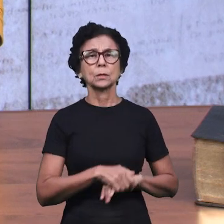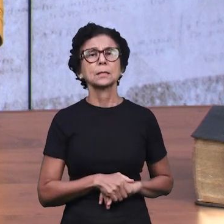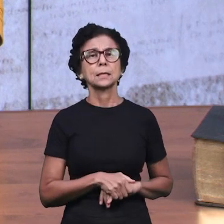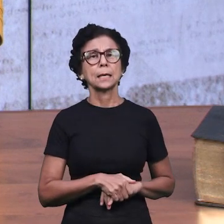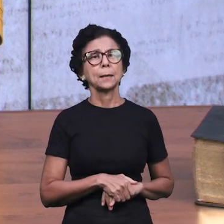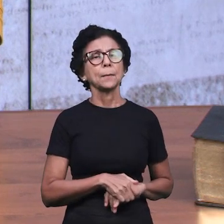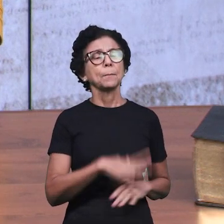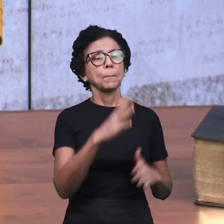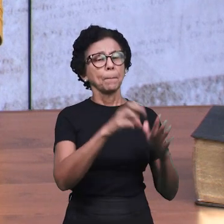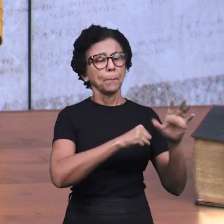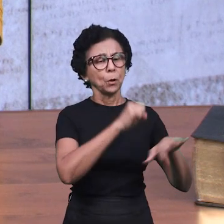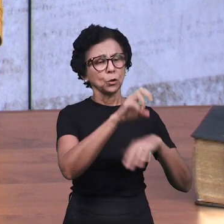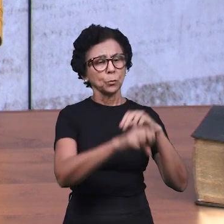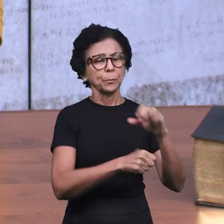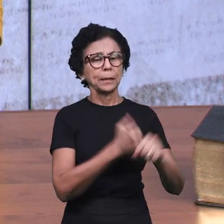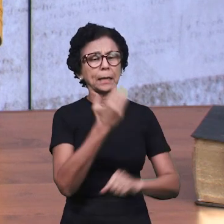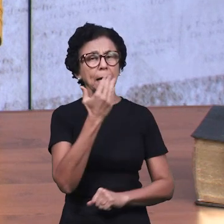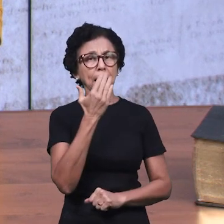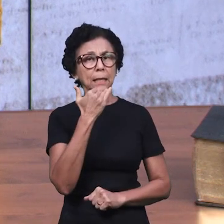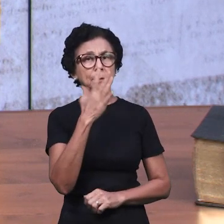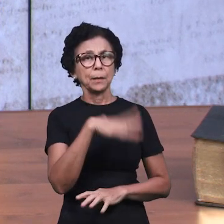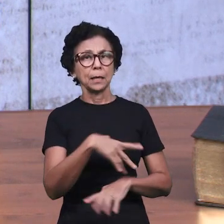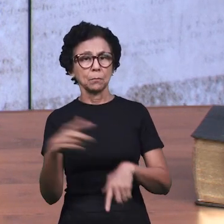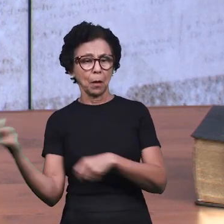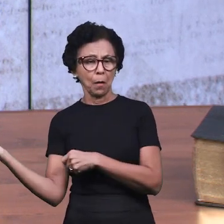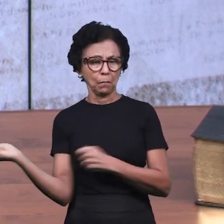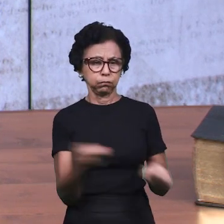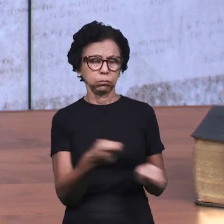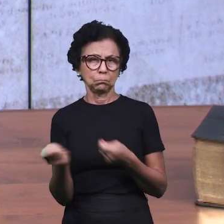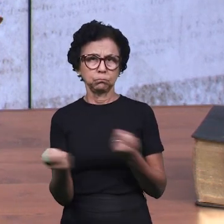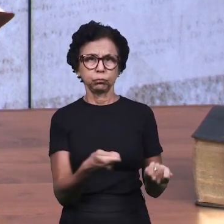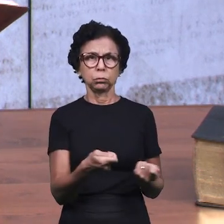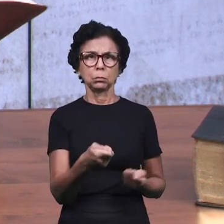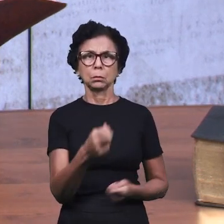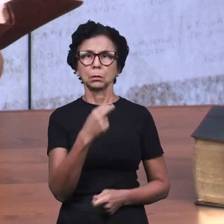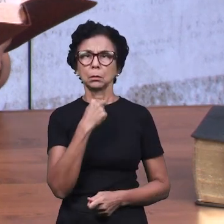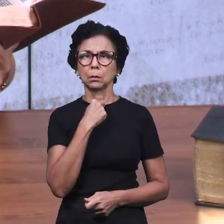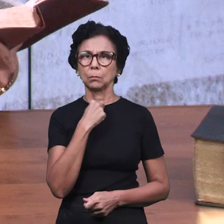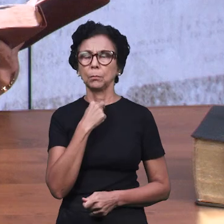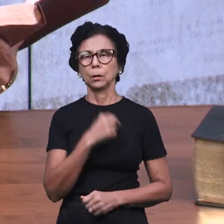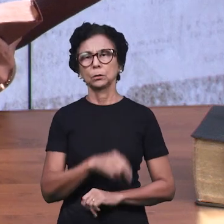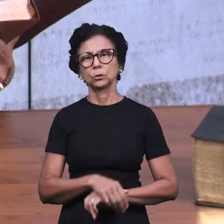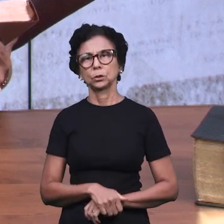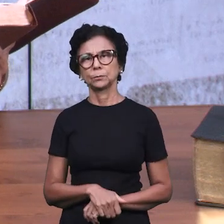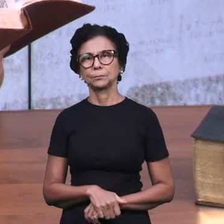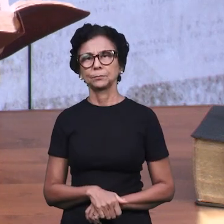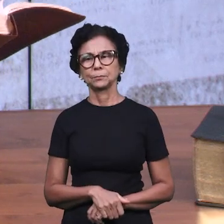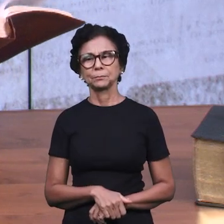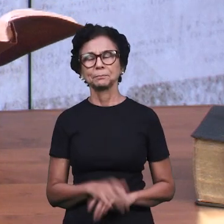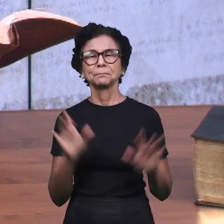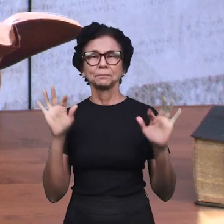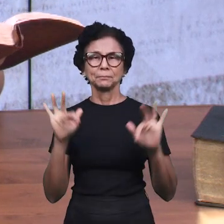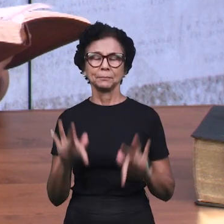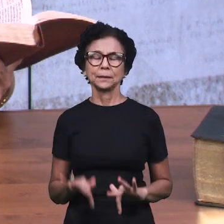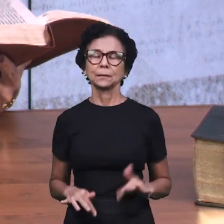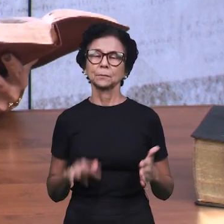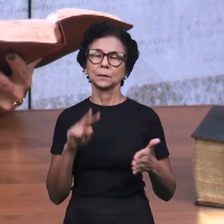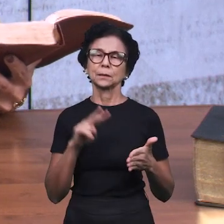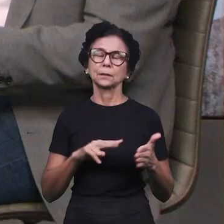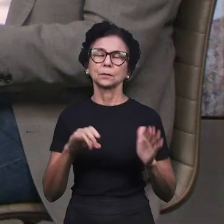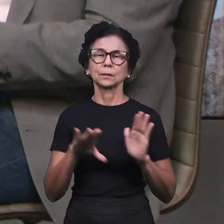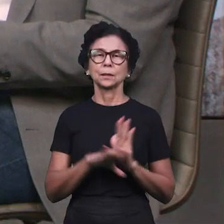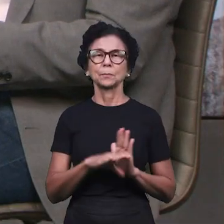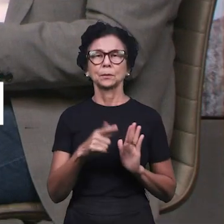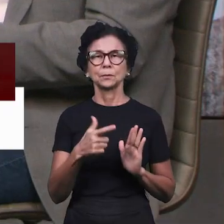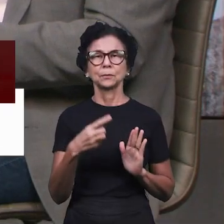porém não meterás a foice na seara de teu próximo. Terminamos assim a leitura do